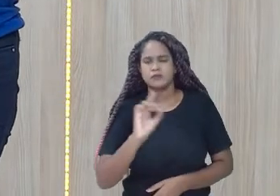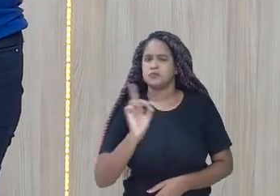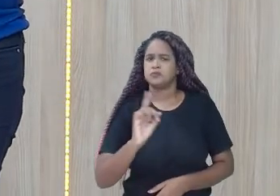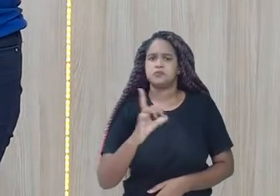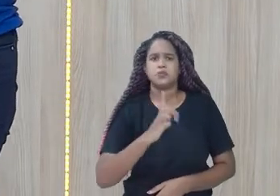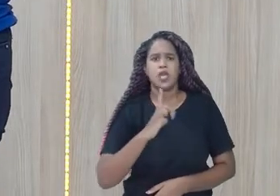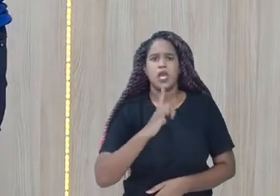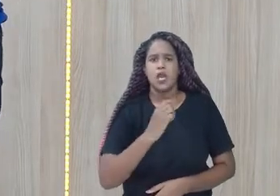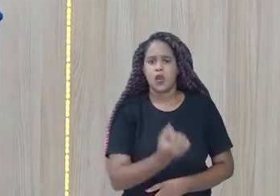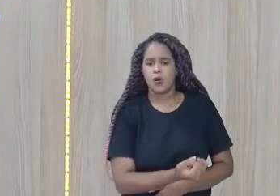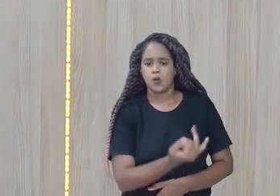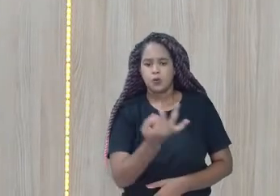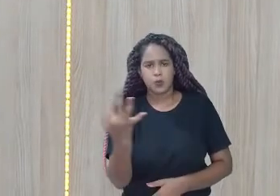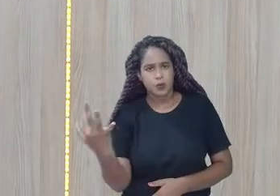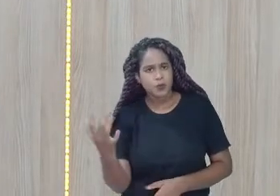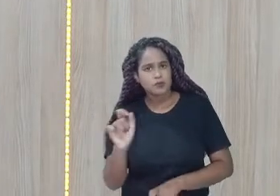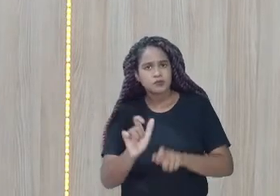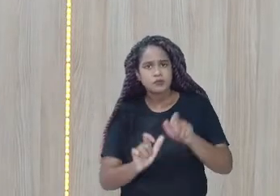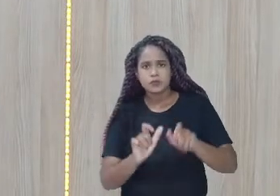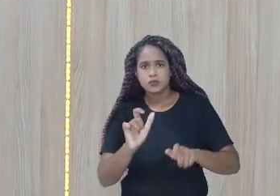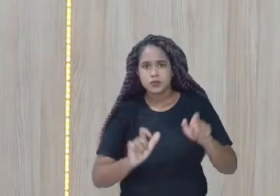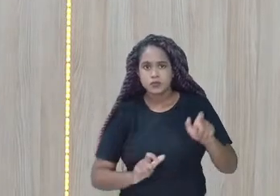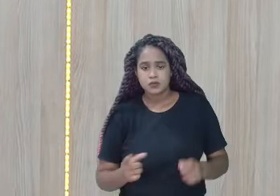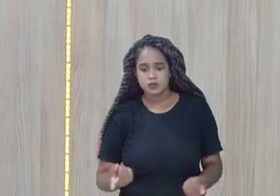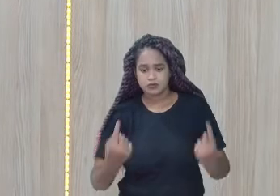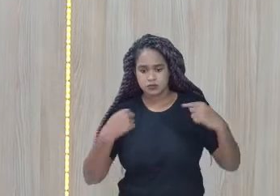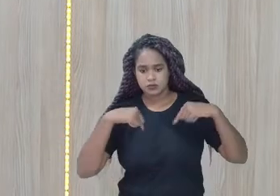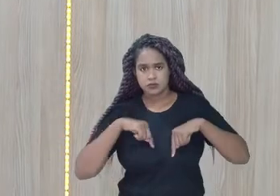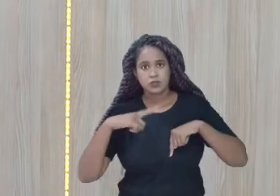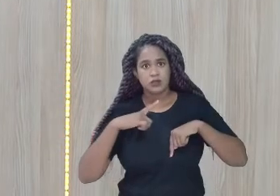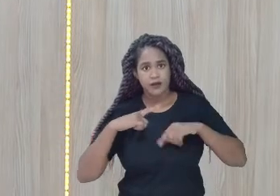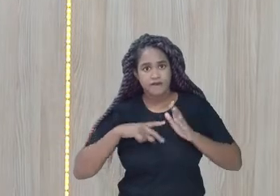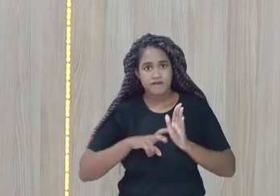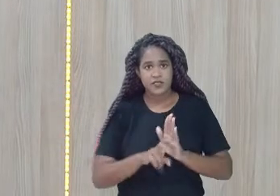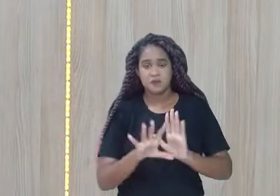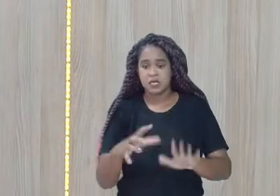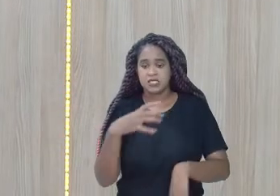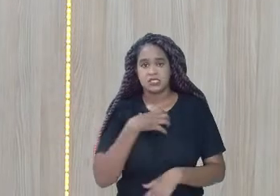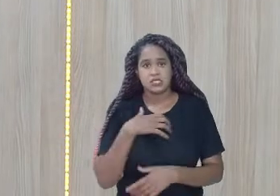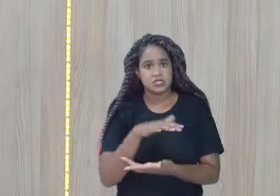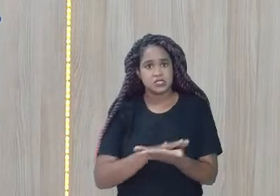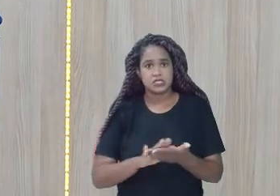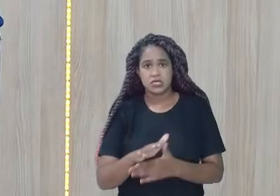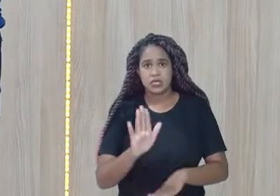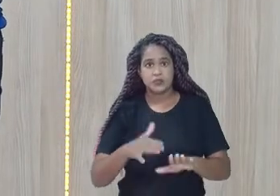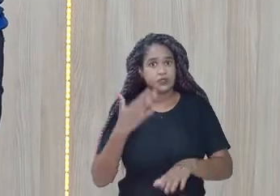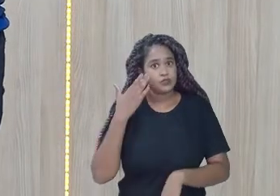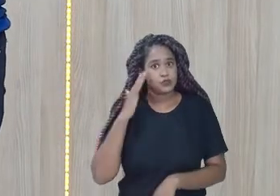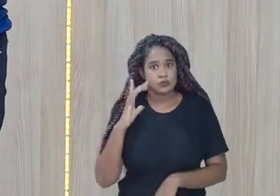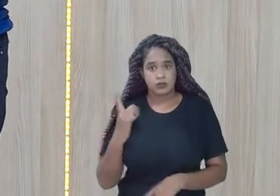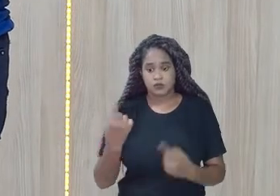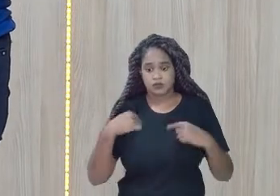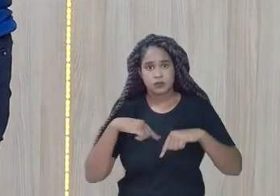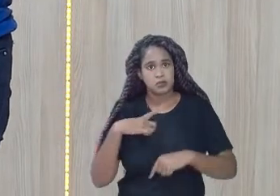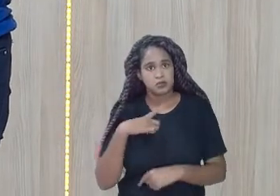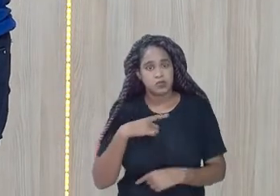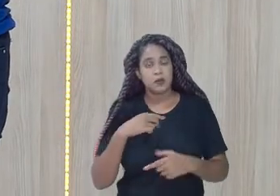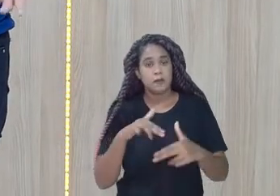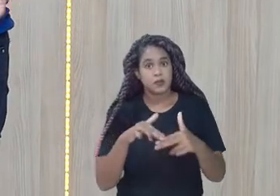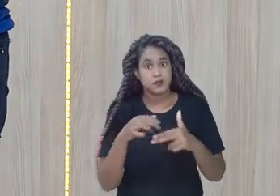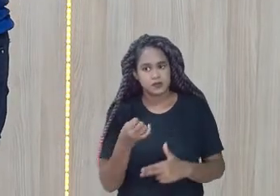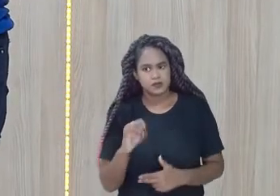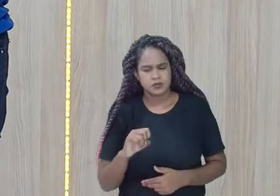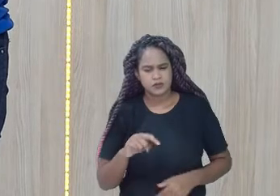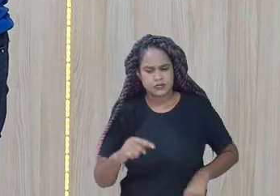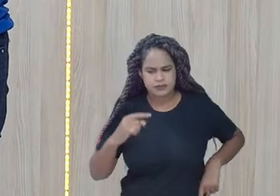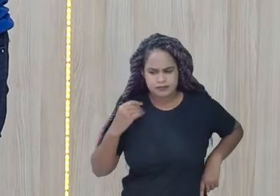pessoas que são portadores do vírus sem sintomas e nem sabem. Então, por isso que é importante, em casos de suspeita,